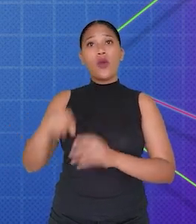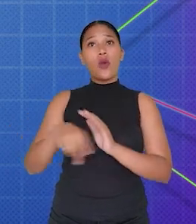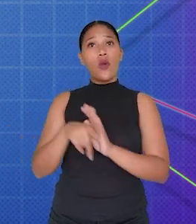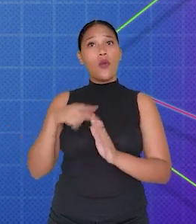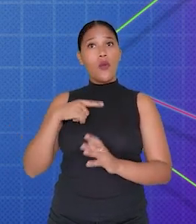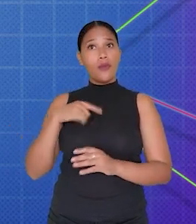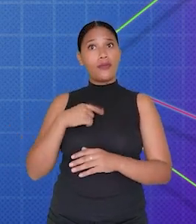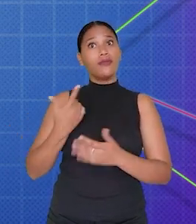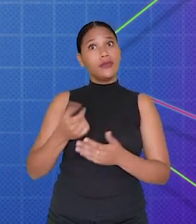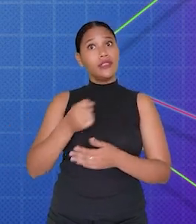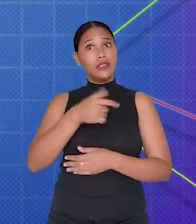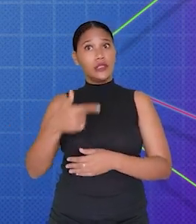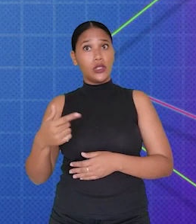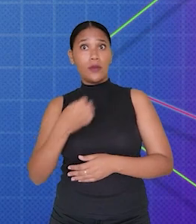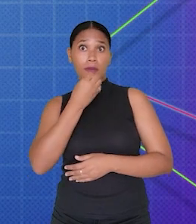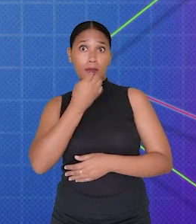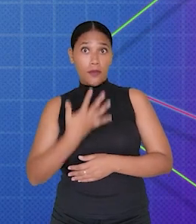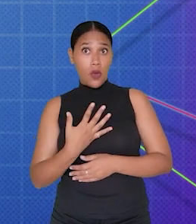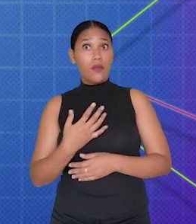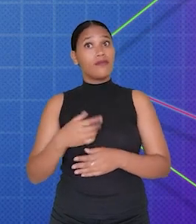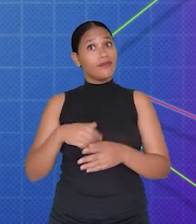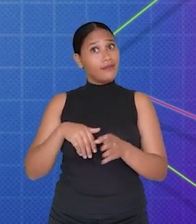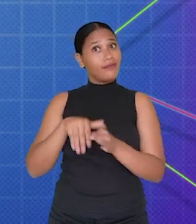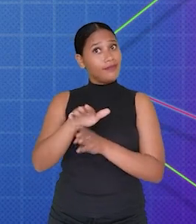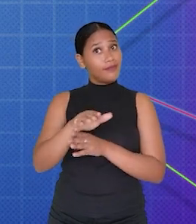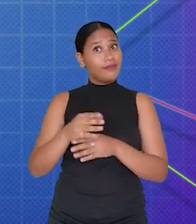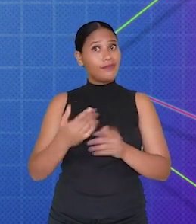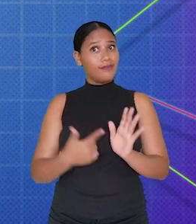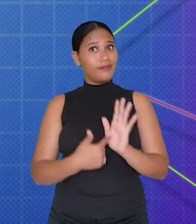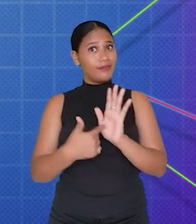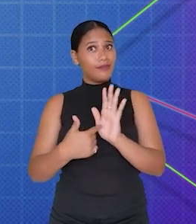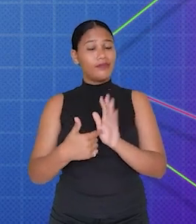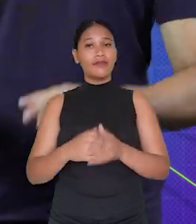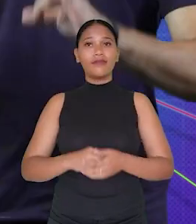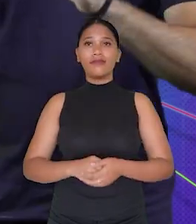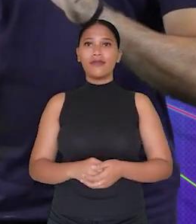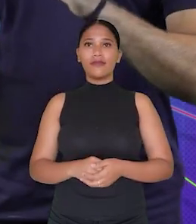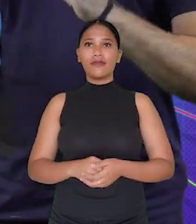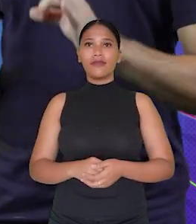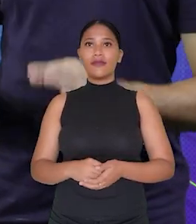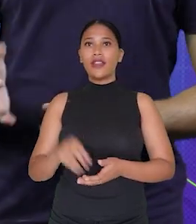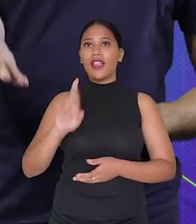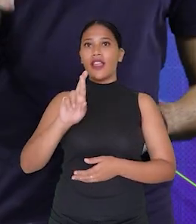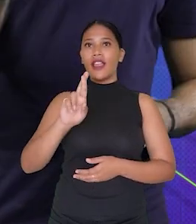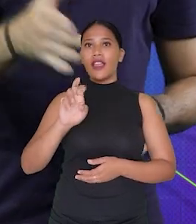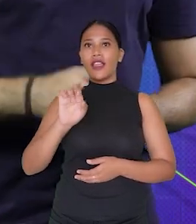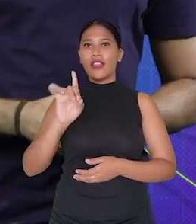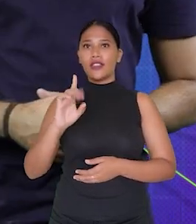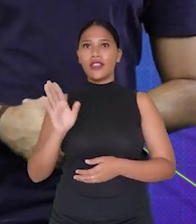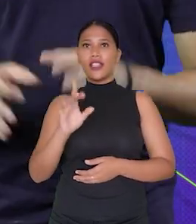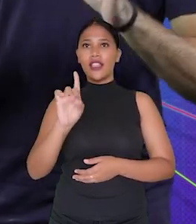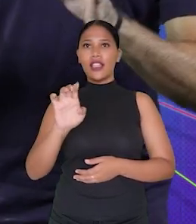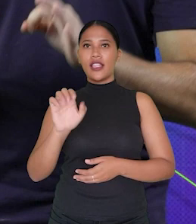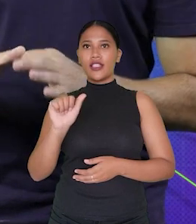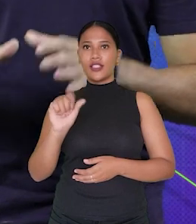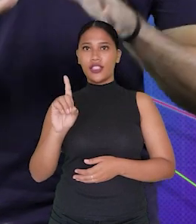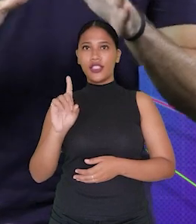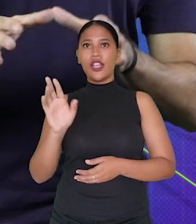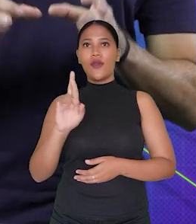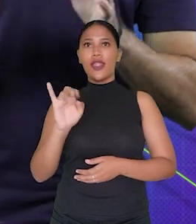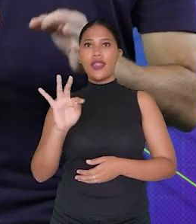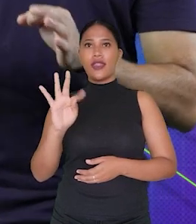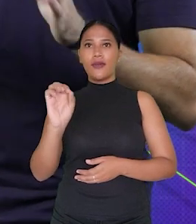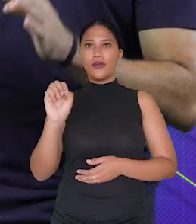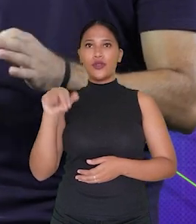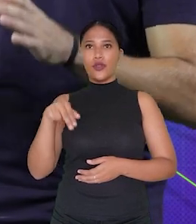personagens secundários bem desenvolvidos e com bons arcos de personagens incluem Red Dead Redemption 2. O jogo